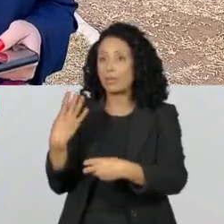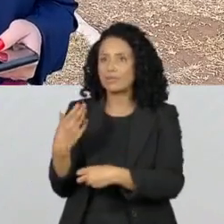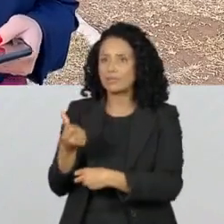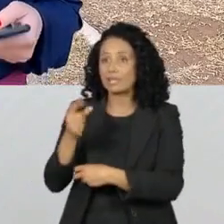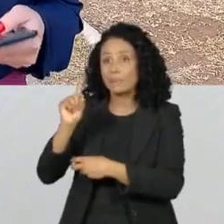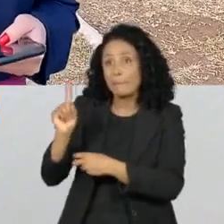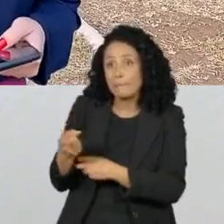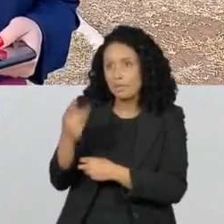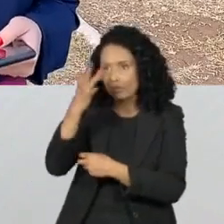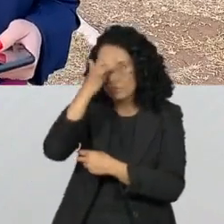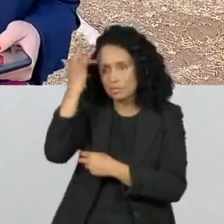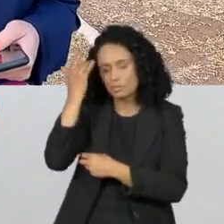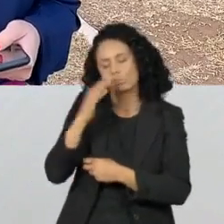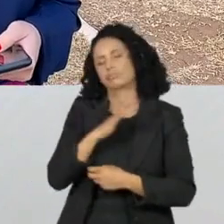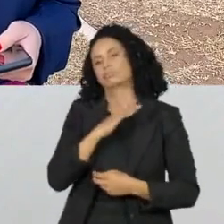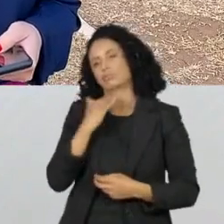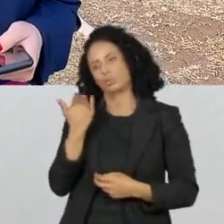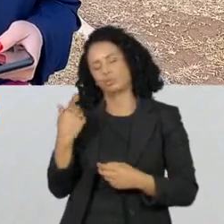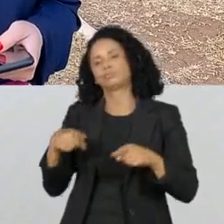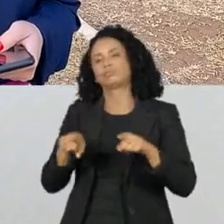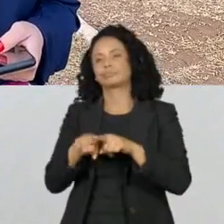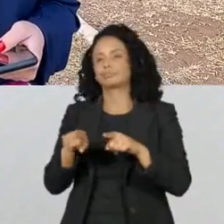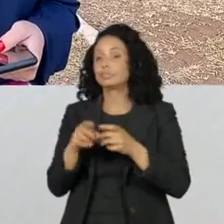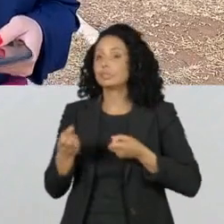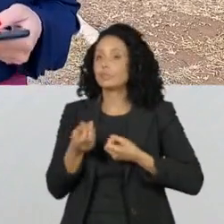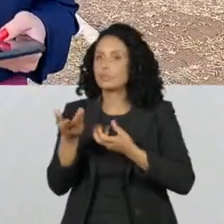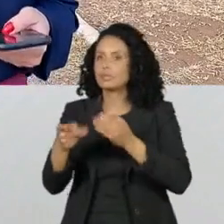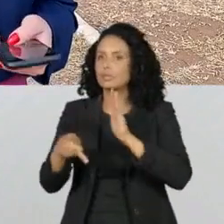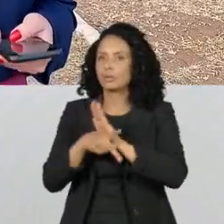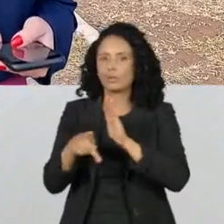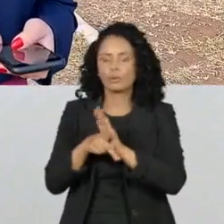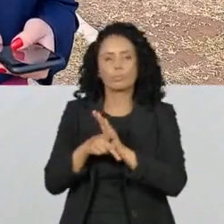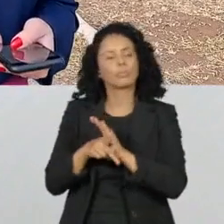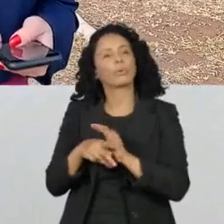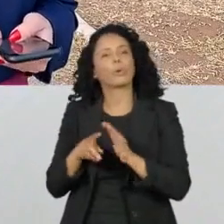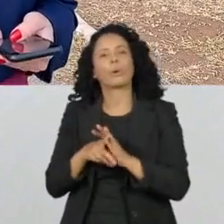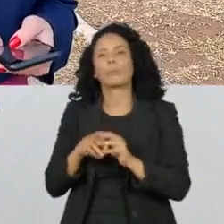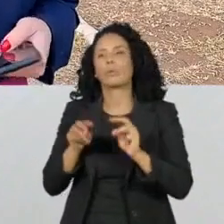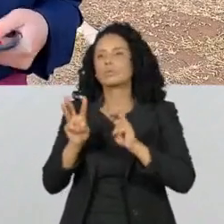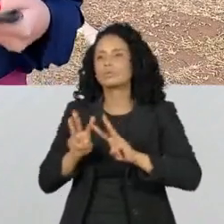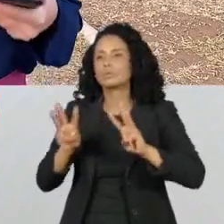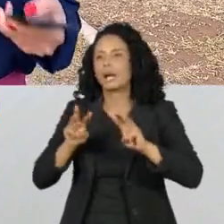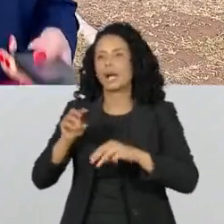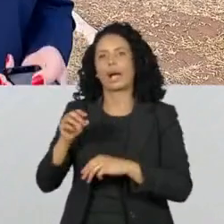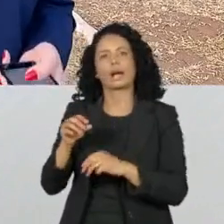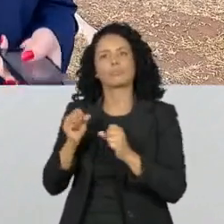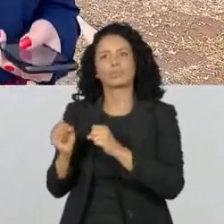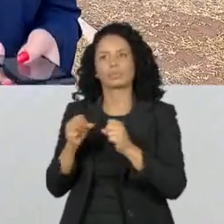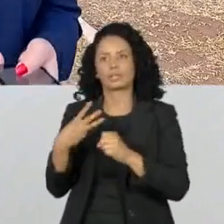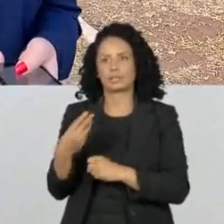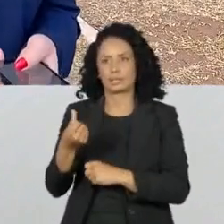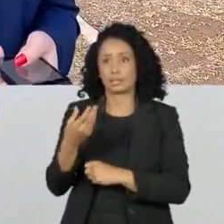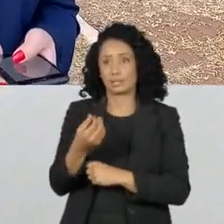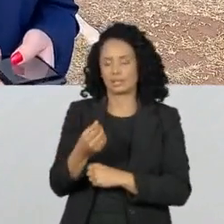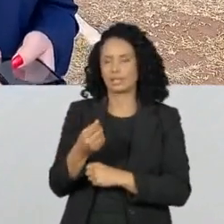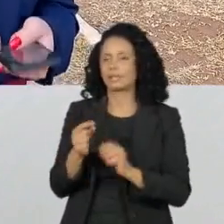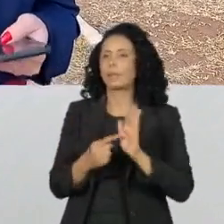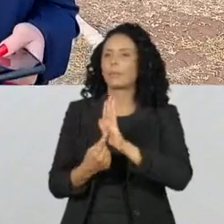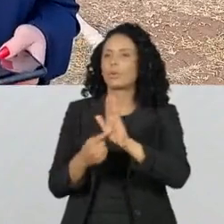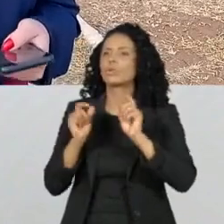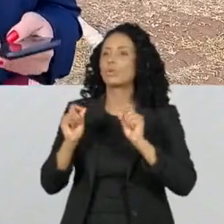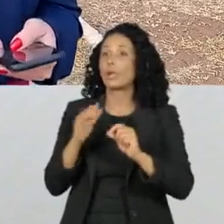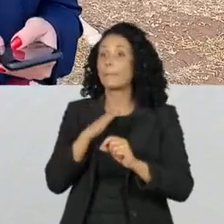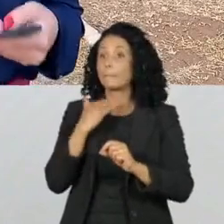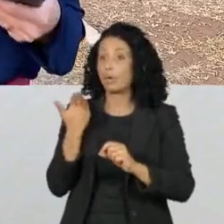mil óbitos. Esses dados são do Poder 360, que traz também a informação de que as mortes por Covid-19